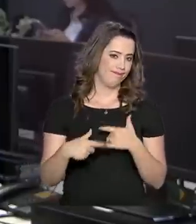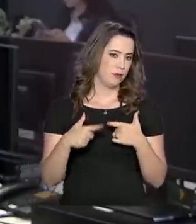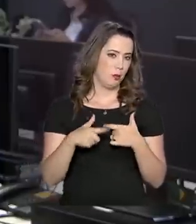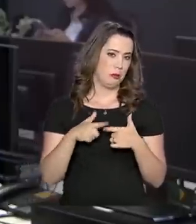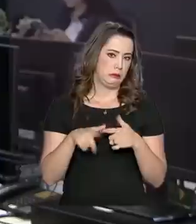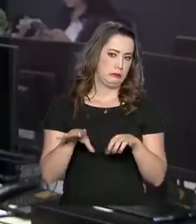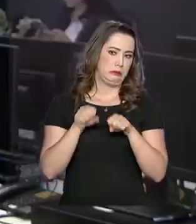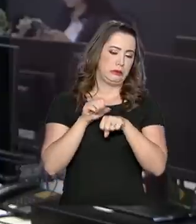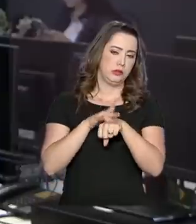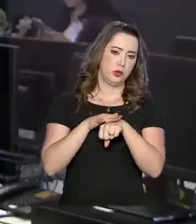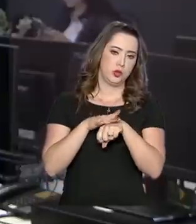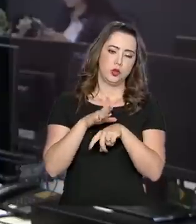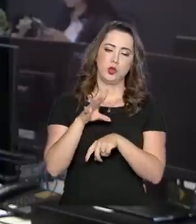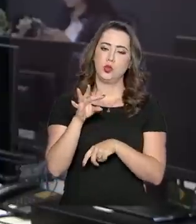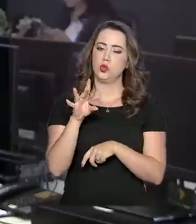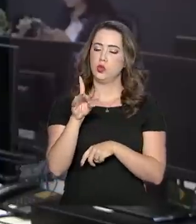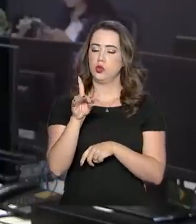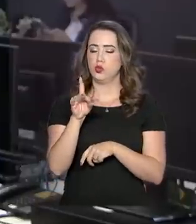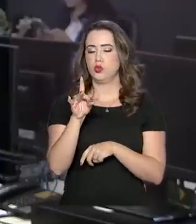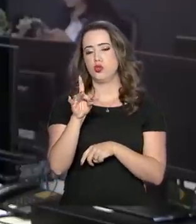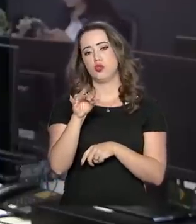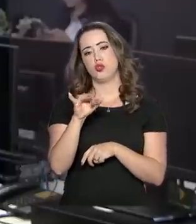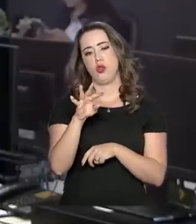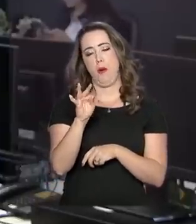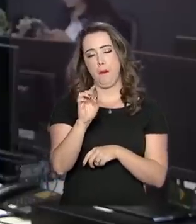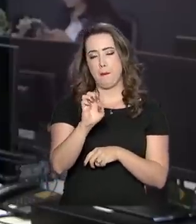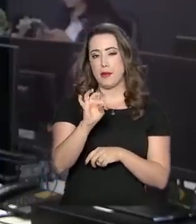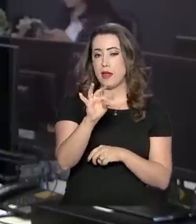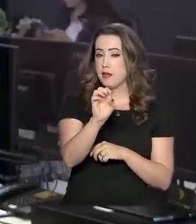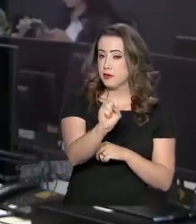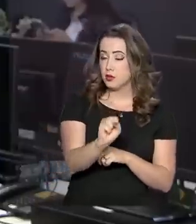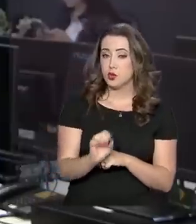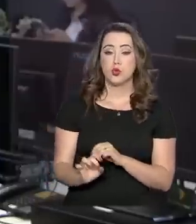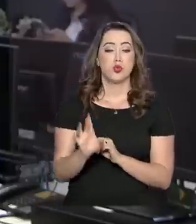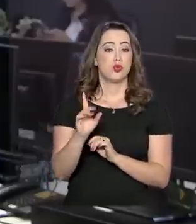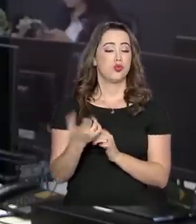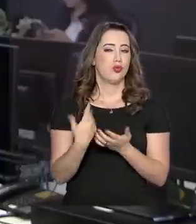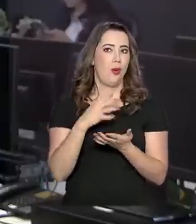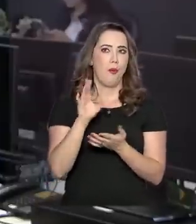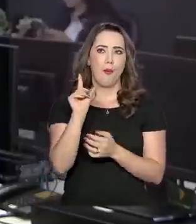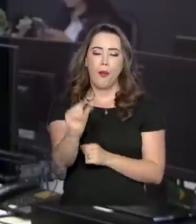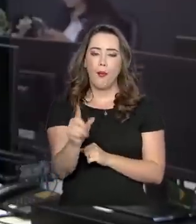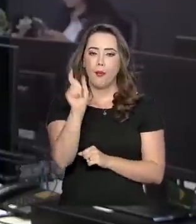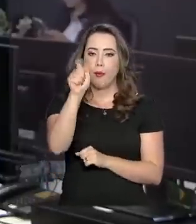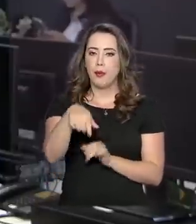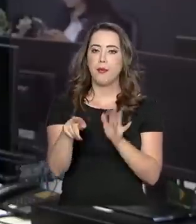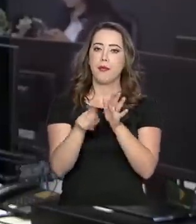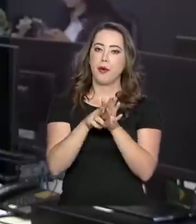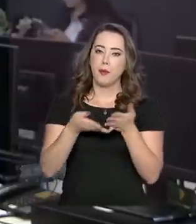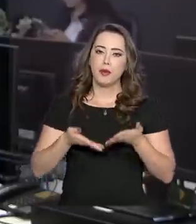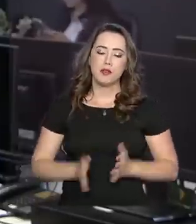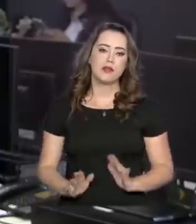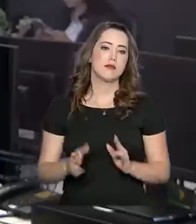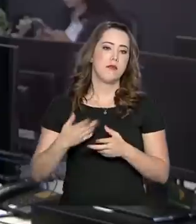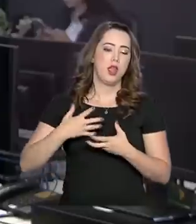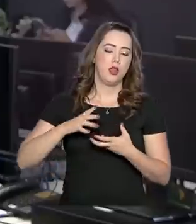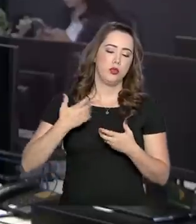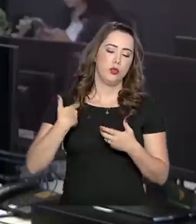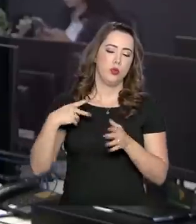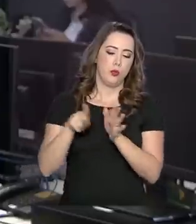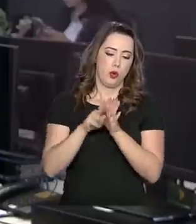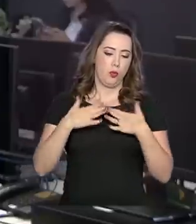país são do tipo 1, decorrente de um problema metabólico. O fato é que o custo da doença para o Sistema Único de Saúde deve